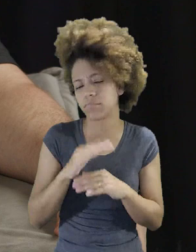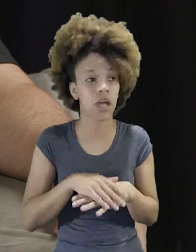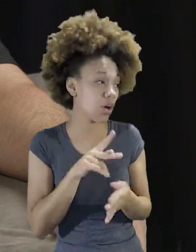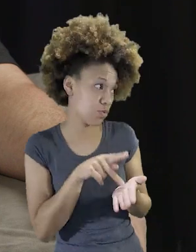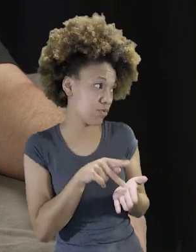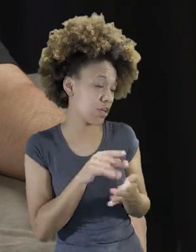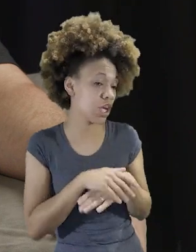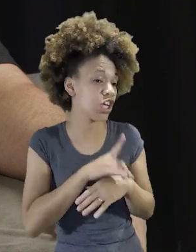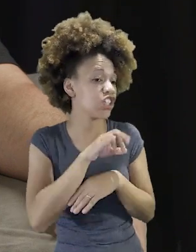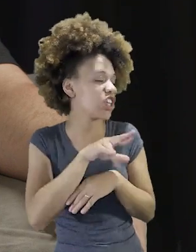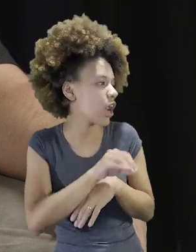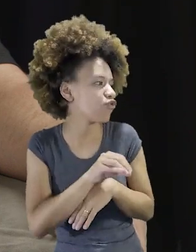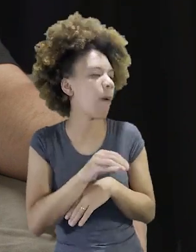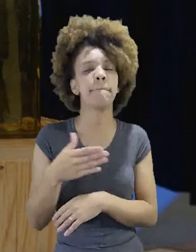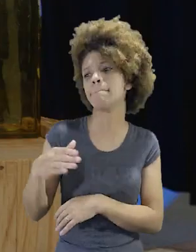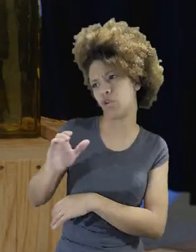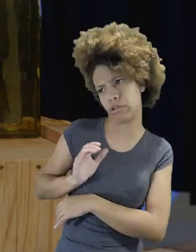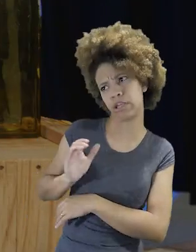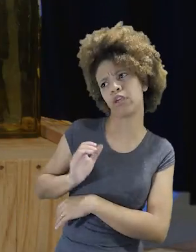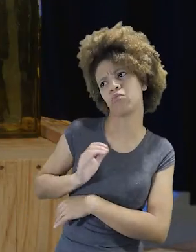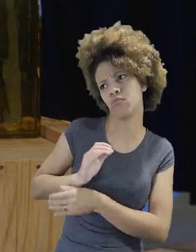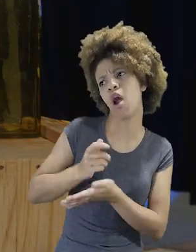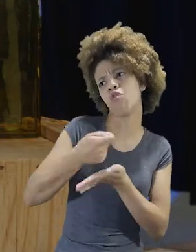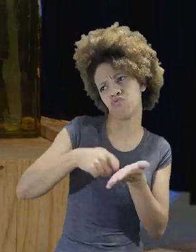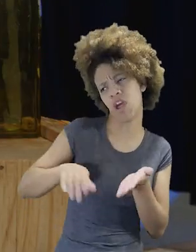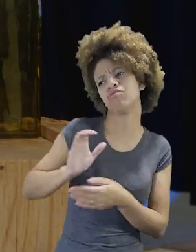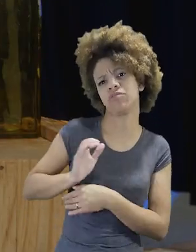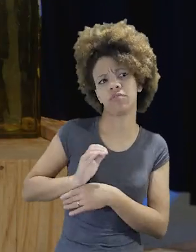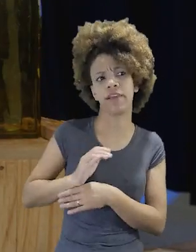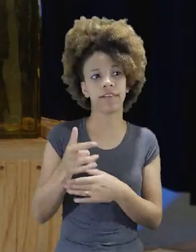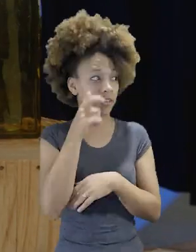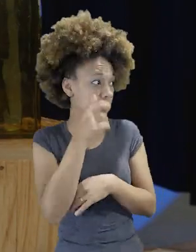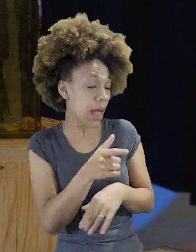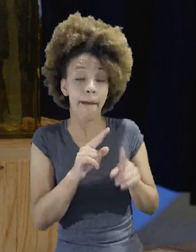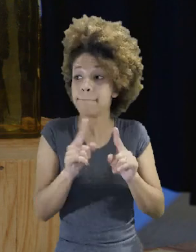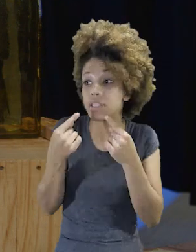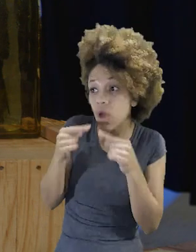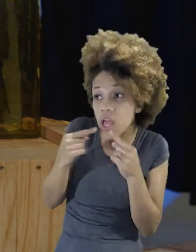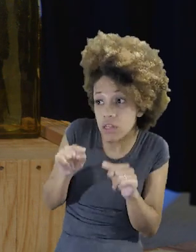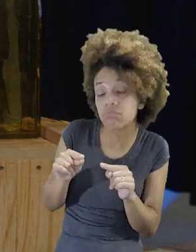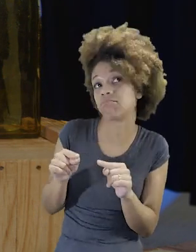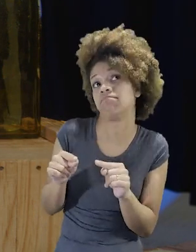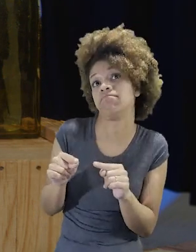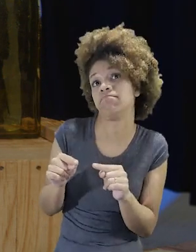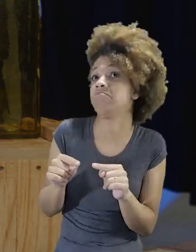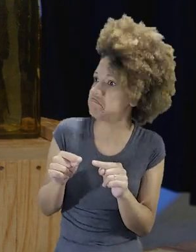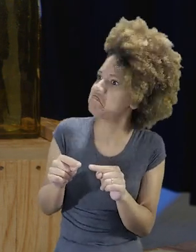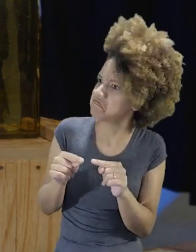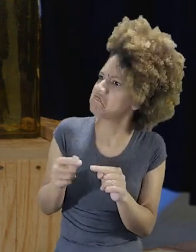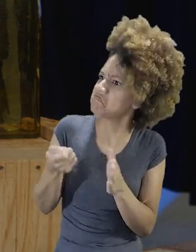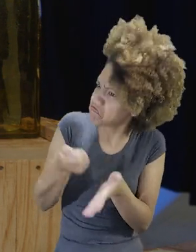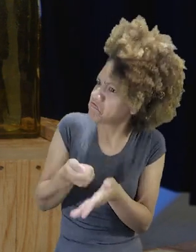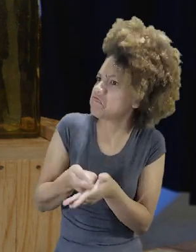na verdade Diário de Um Playboy é que é engraçada mas mas é uma é uma crítica muito muito